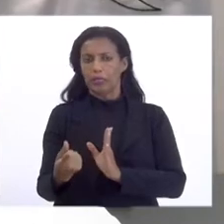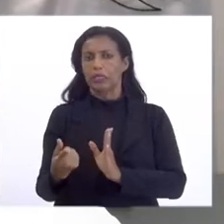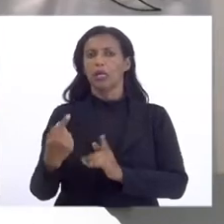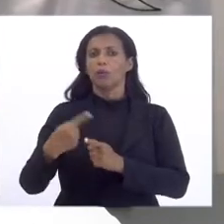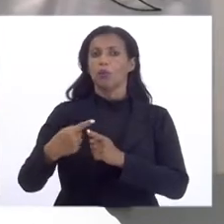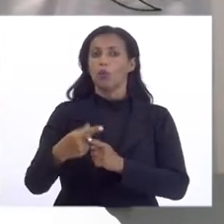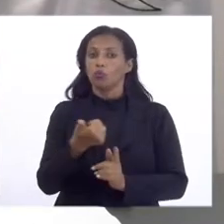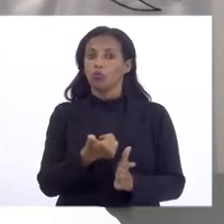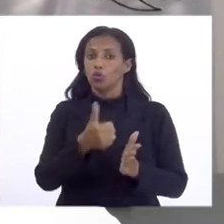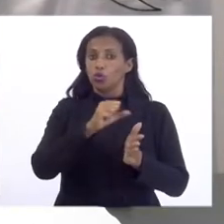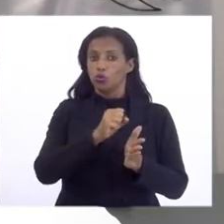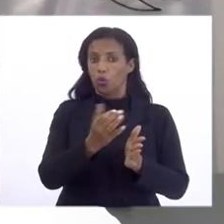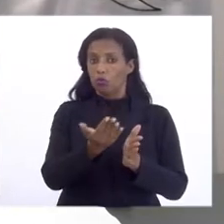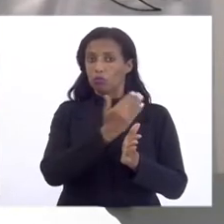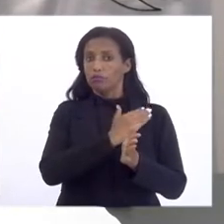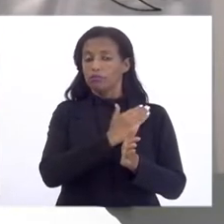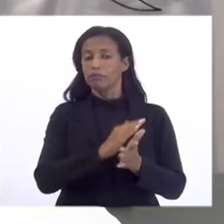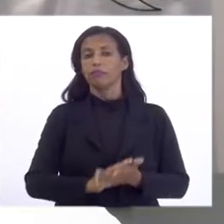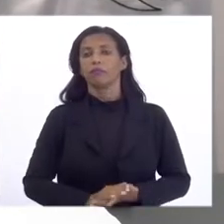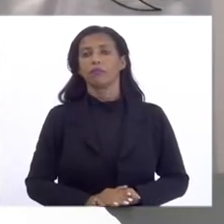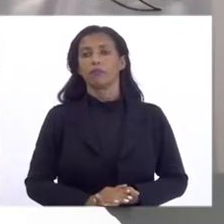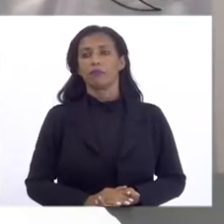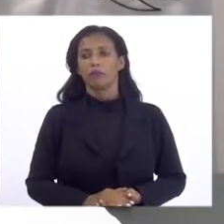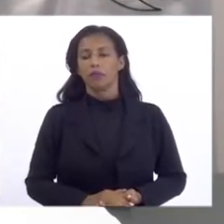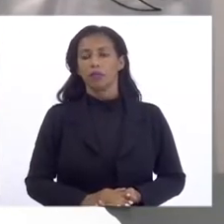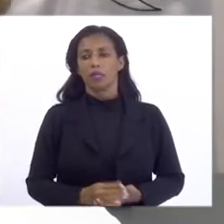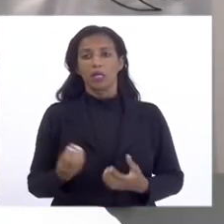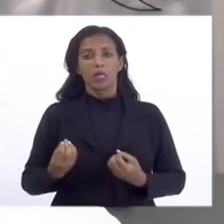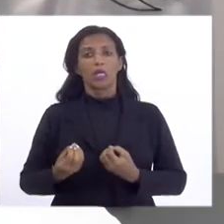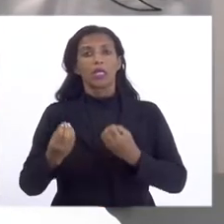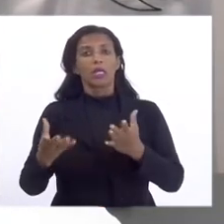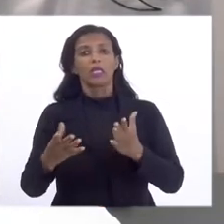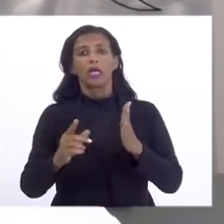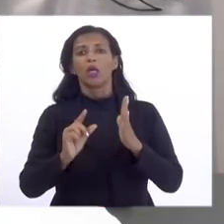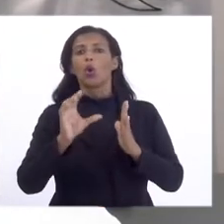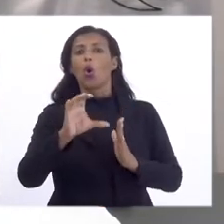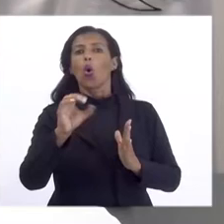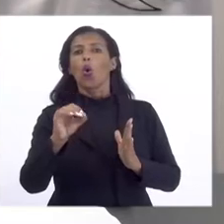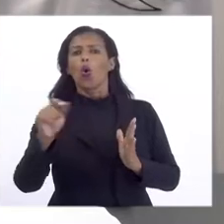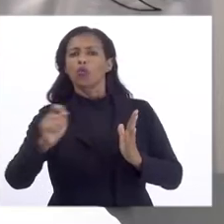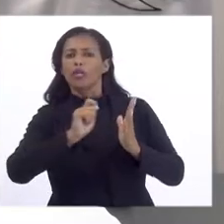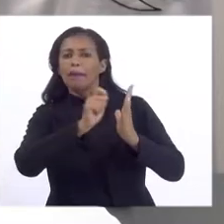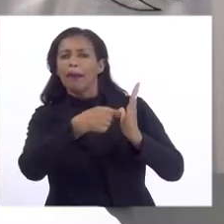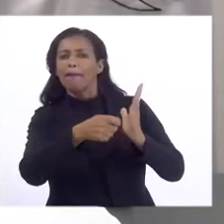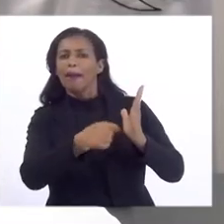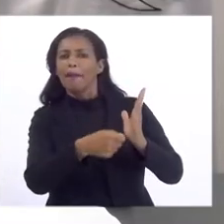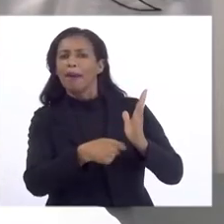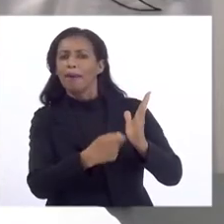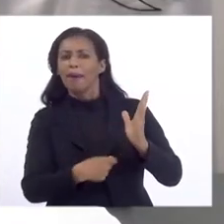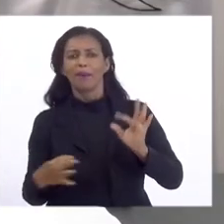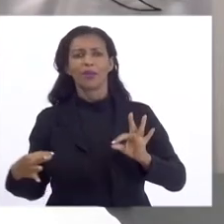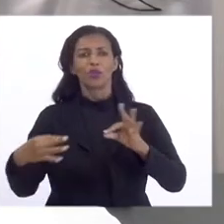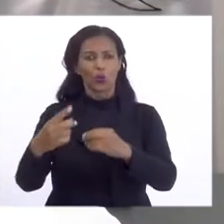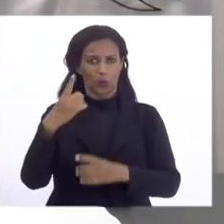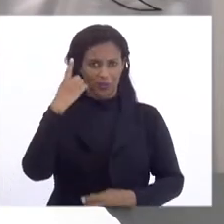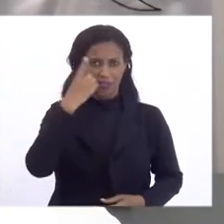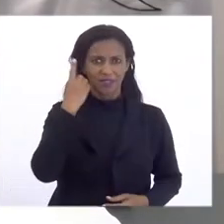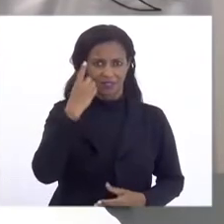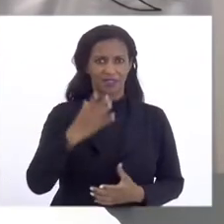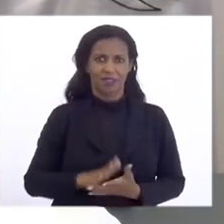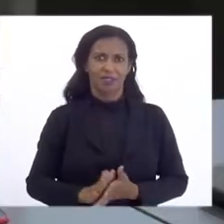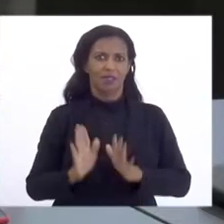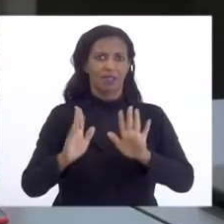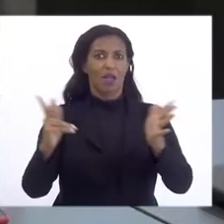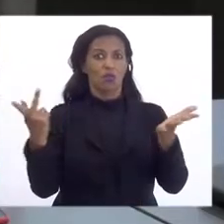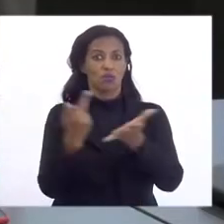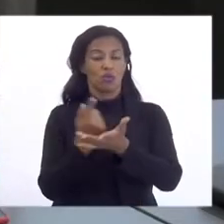de 18 e dando coautoria para todas as deputadas. Era só para deixar que foi feito